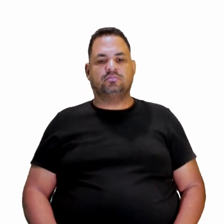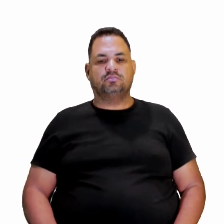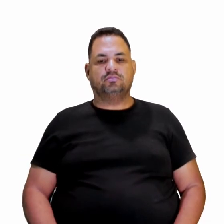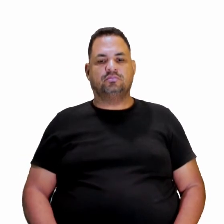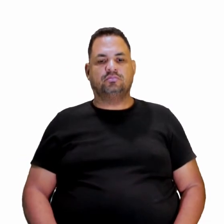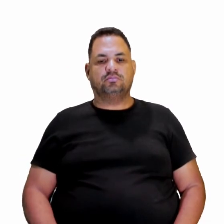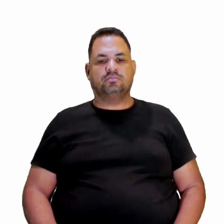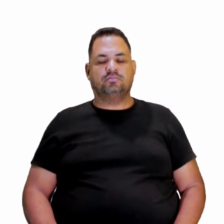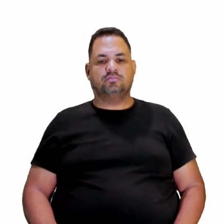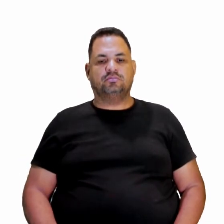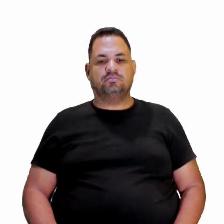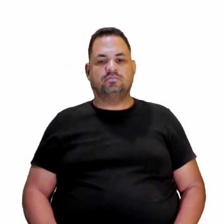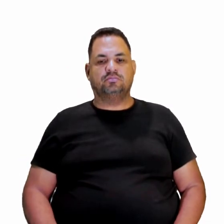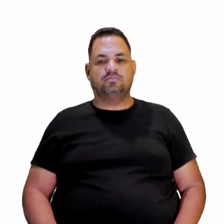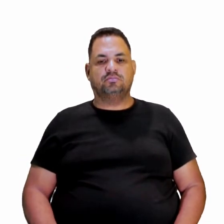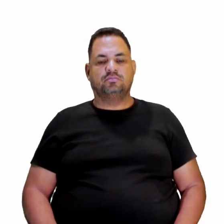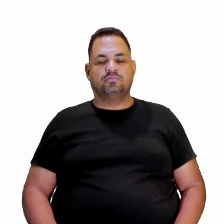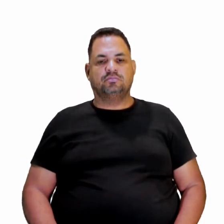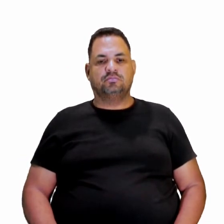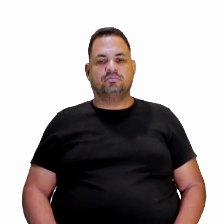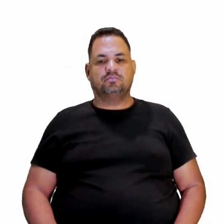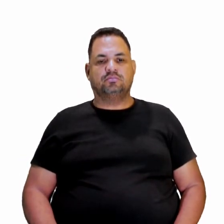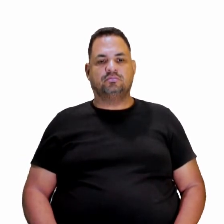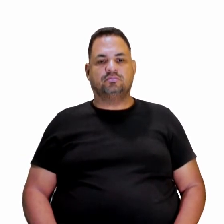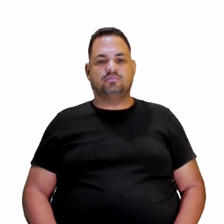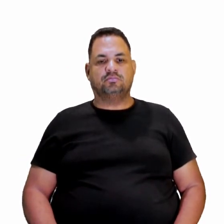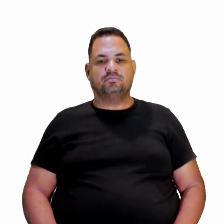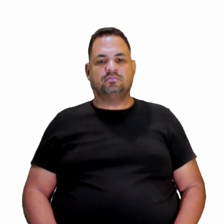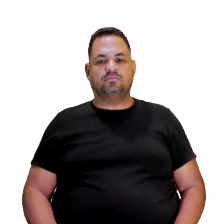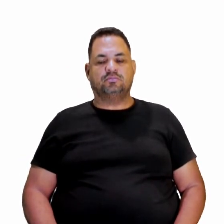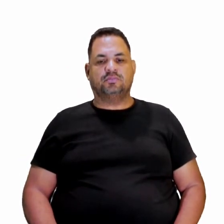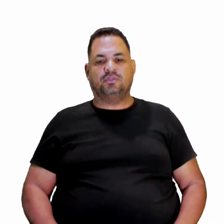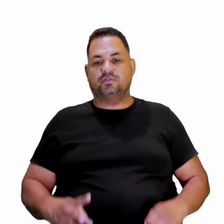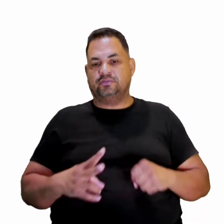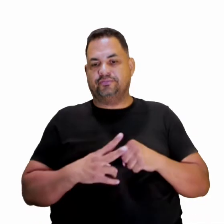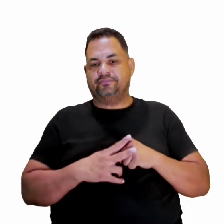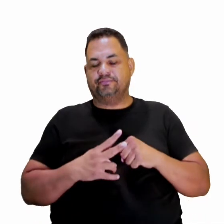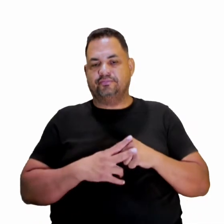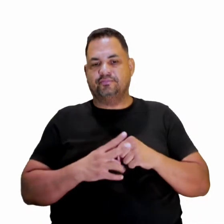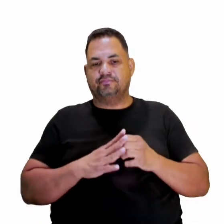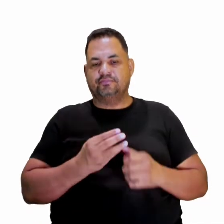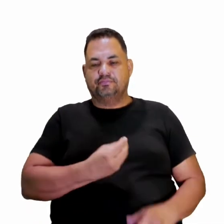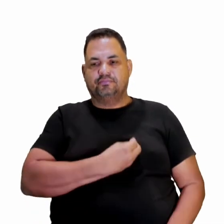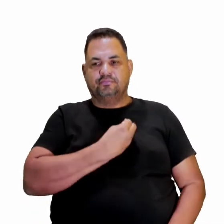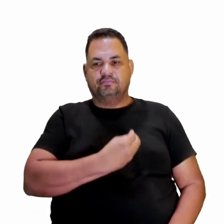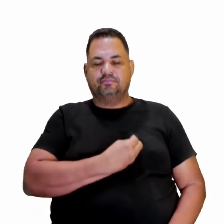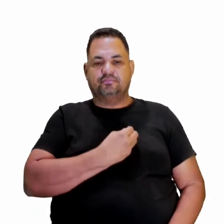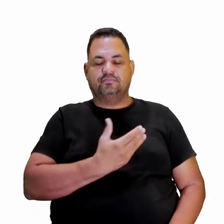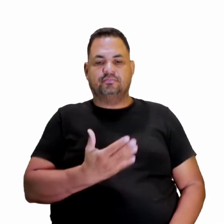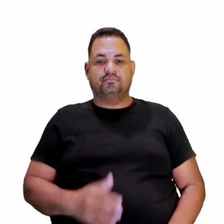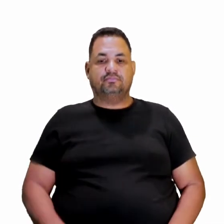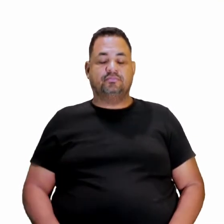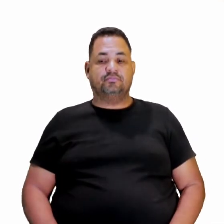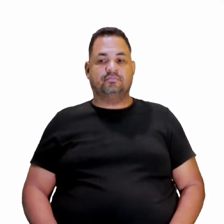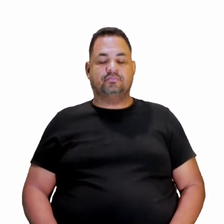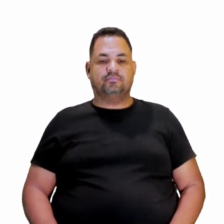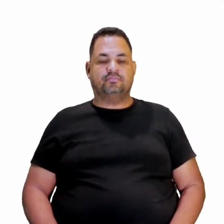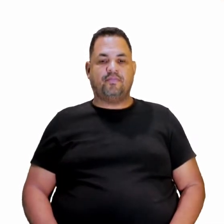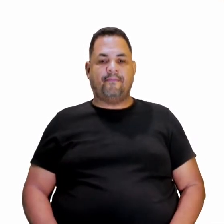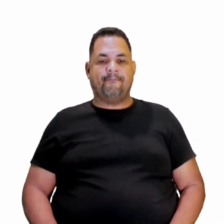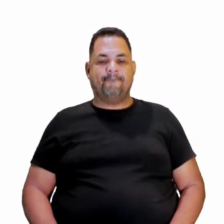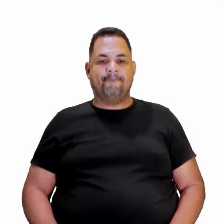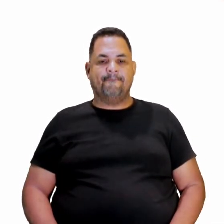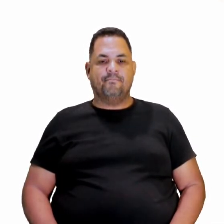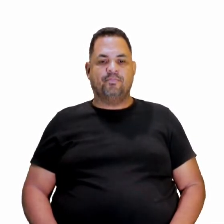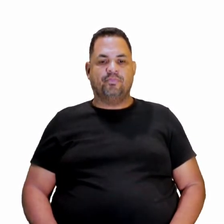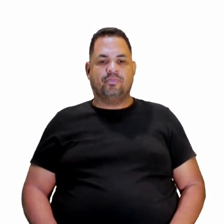My emails. A próxima é a mais difícil de todas. Você vai pegar esse verbo aqui, que está no presente, sem conjugação, na verdade, e